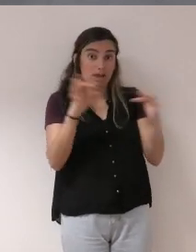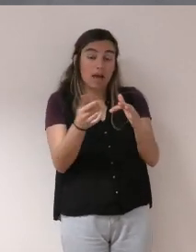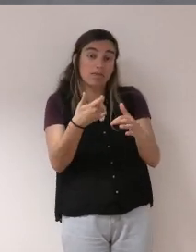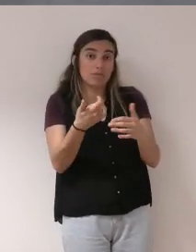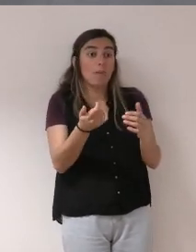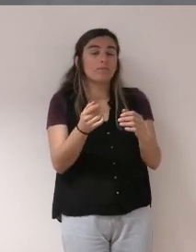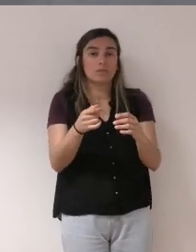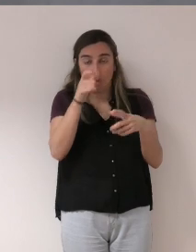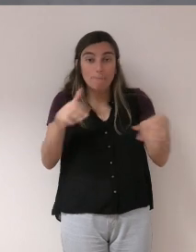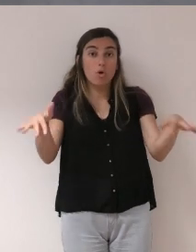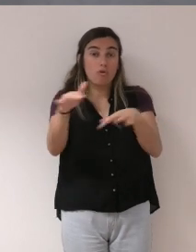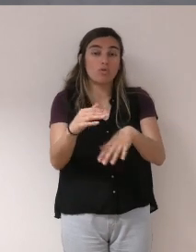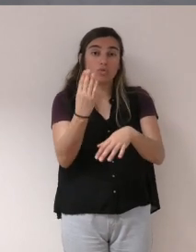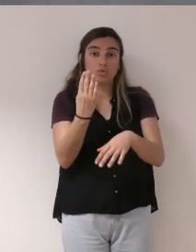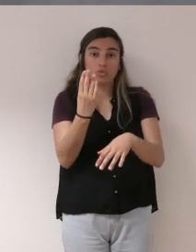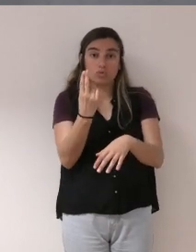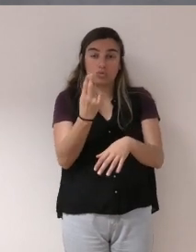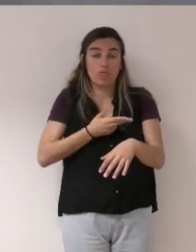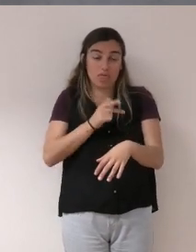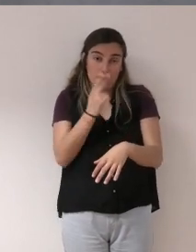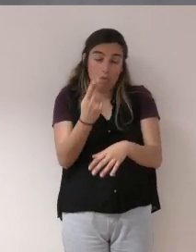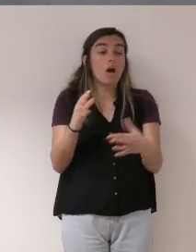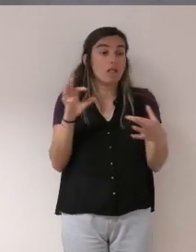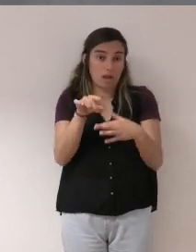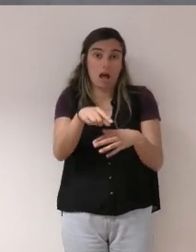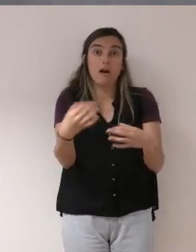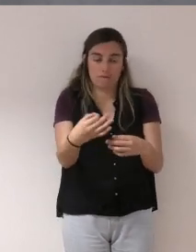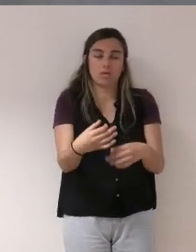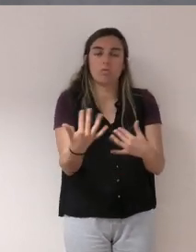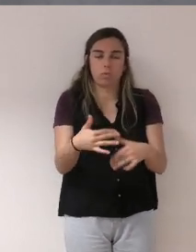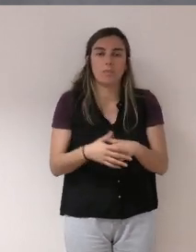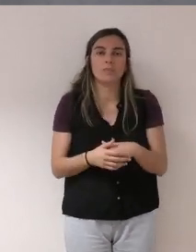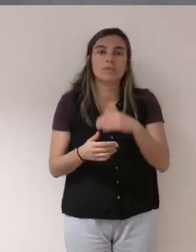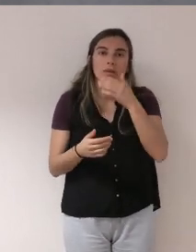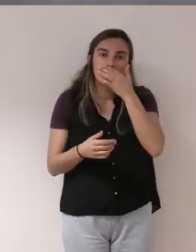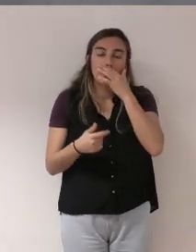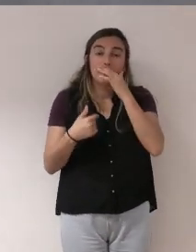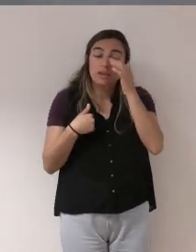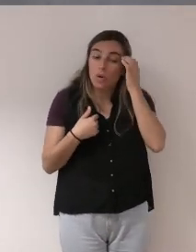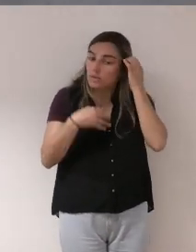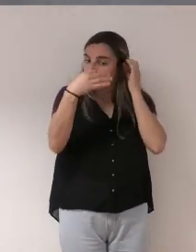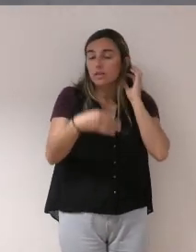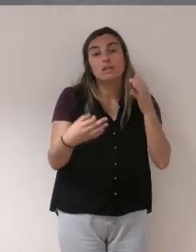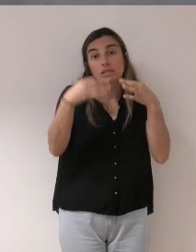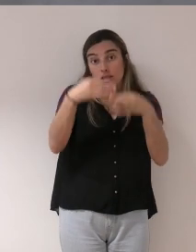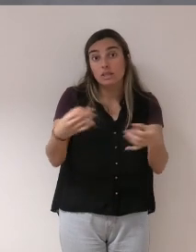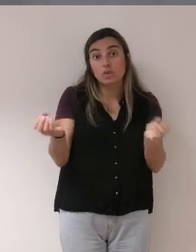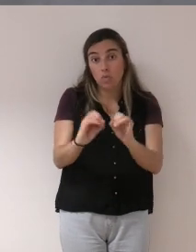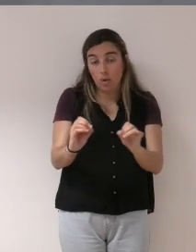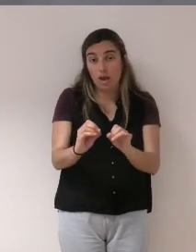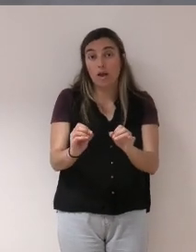Sim. É inteiramente judaica, sim. Mas, sem dúvida, eu não tenho a certeza de